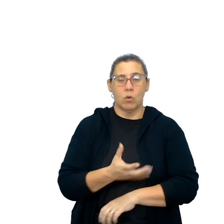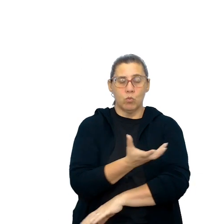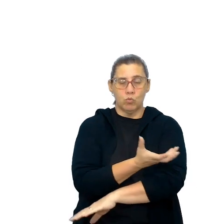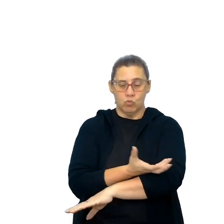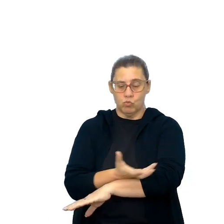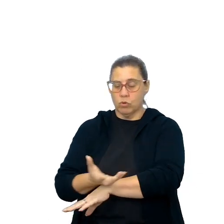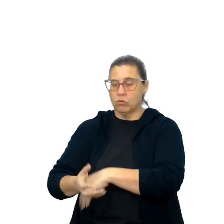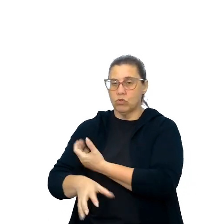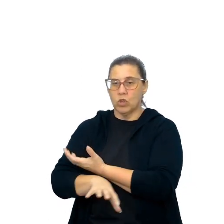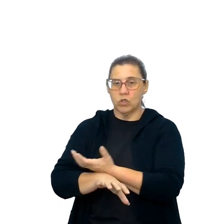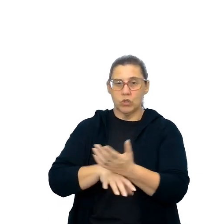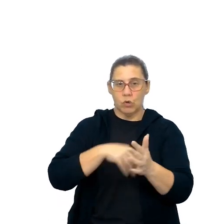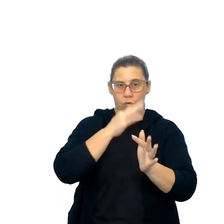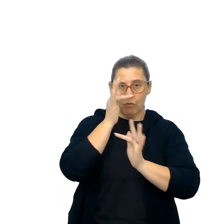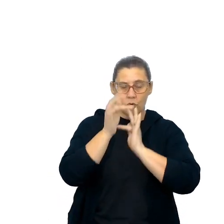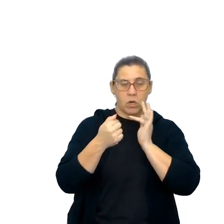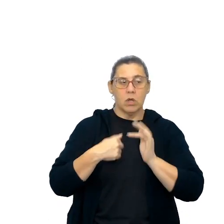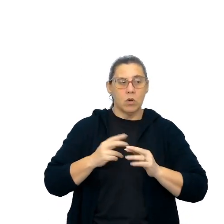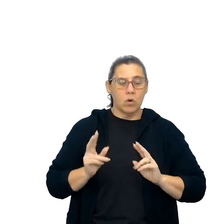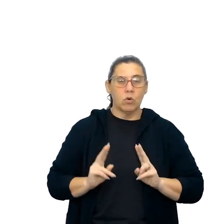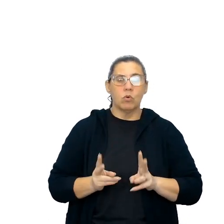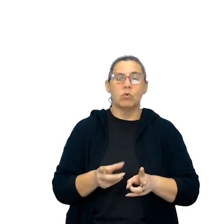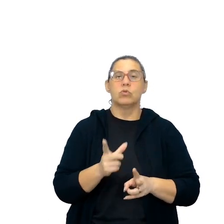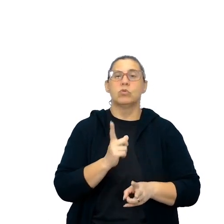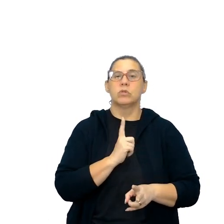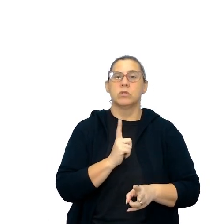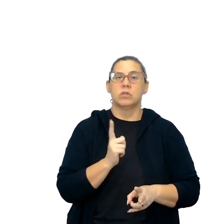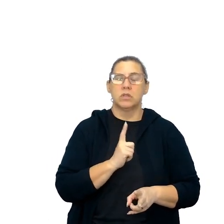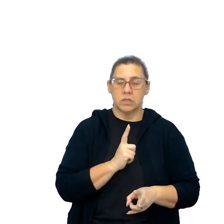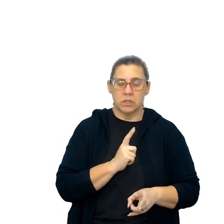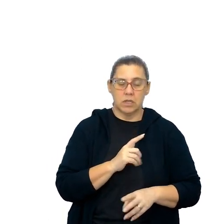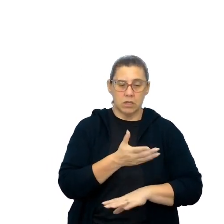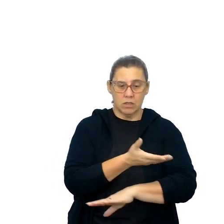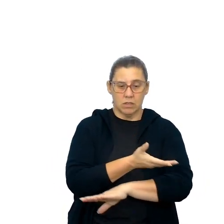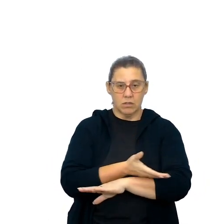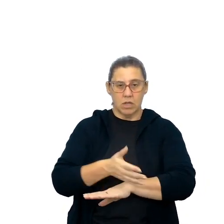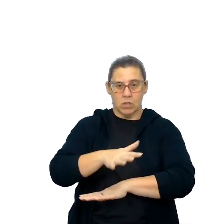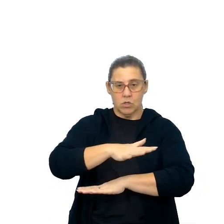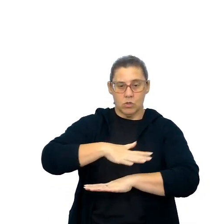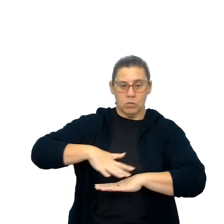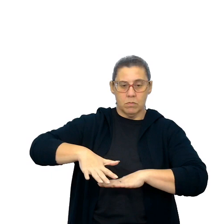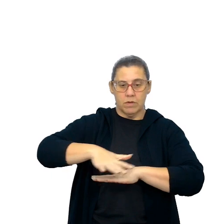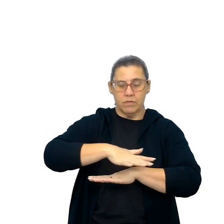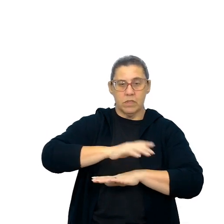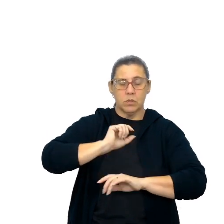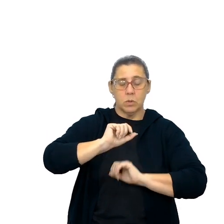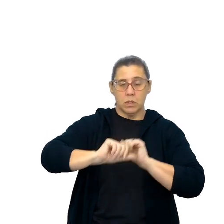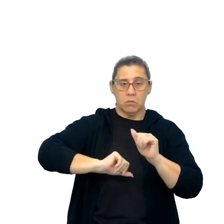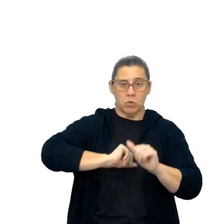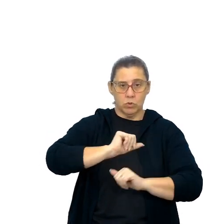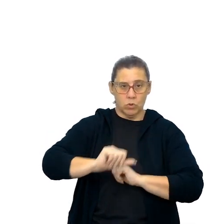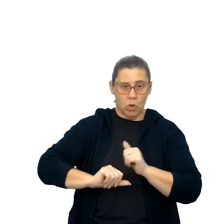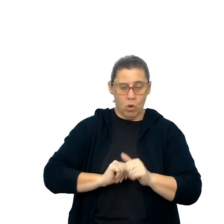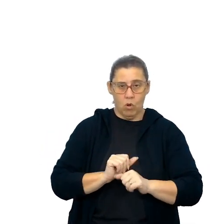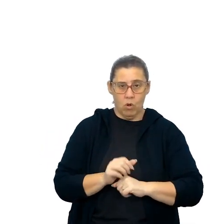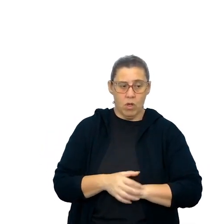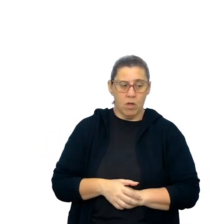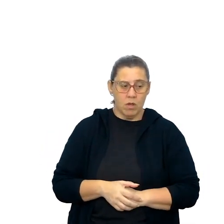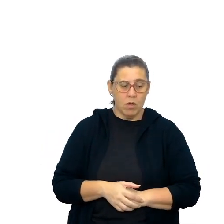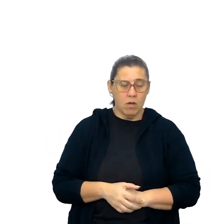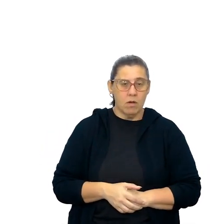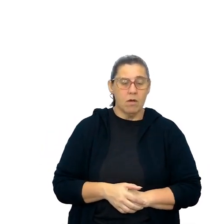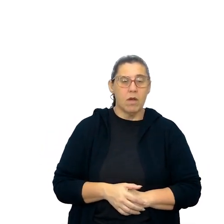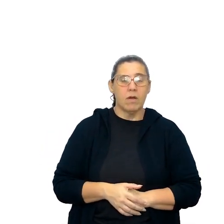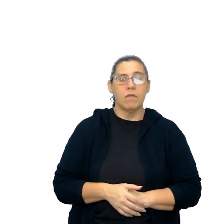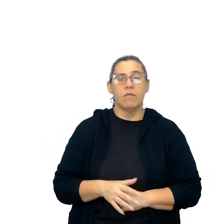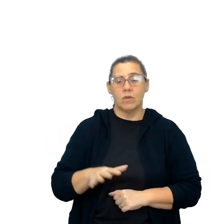jardim, né, eu continuo tendo a mesma superfície. O que se alterou, né,